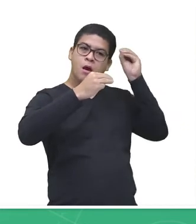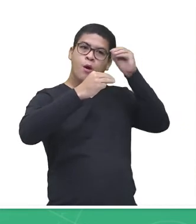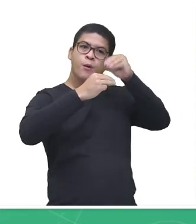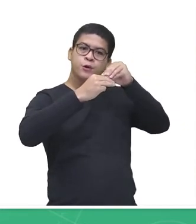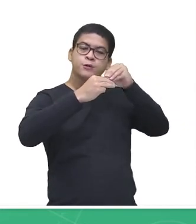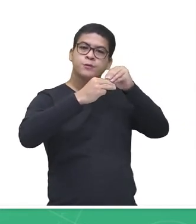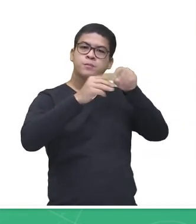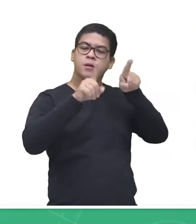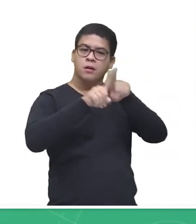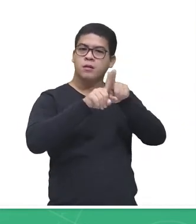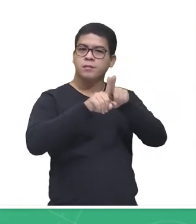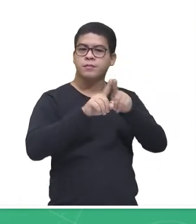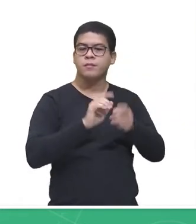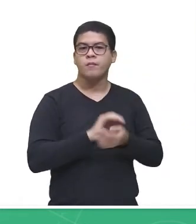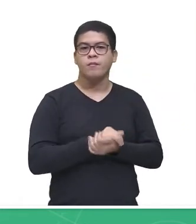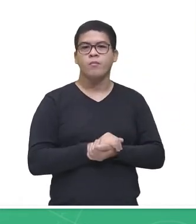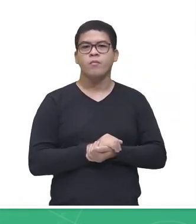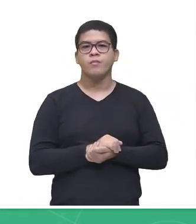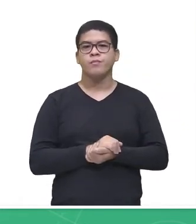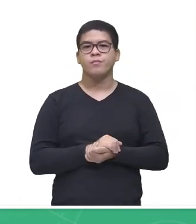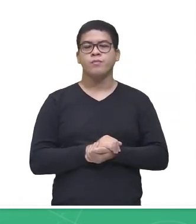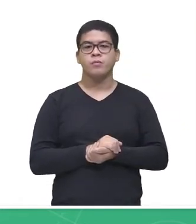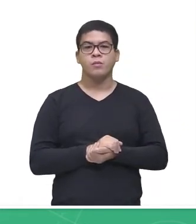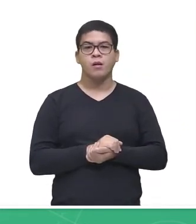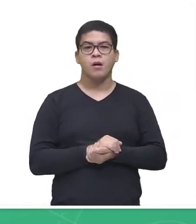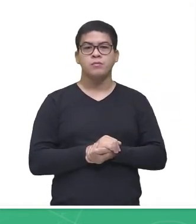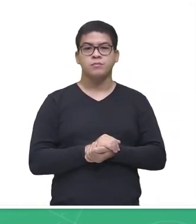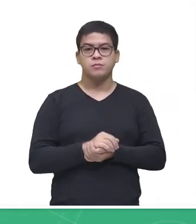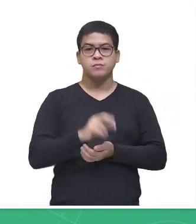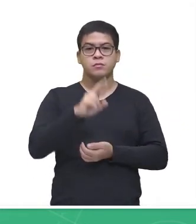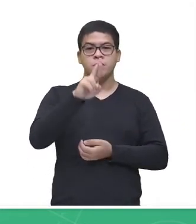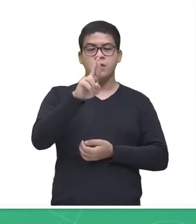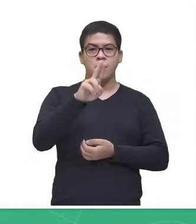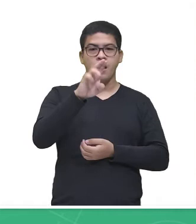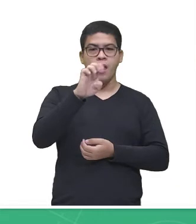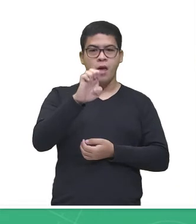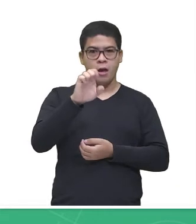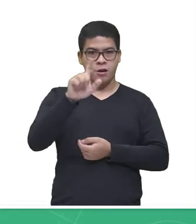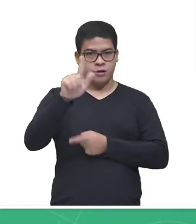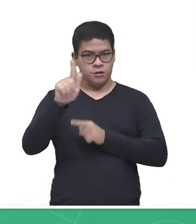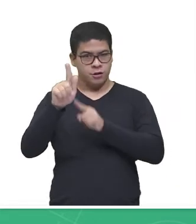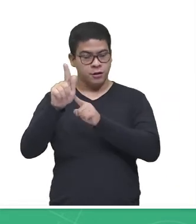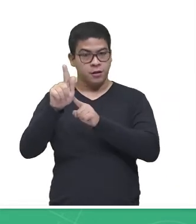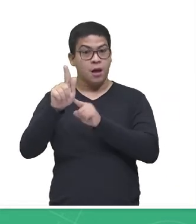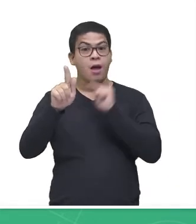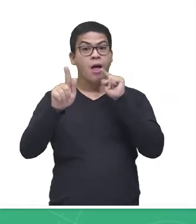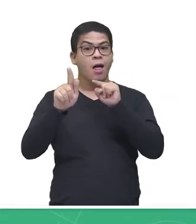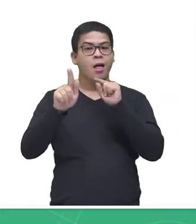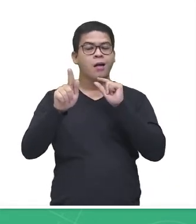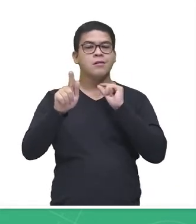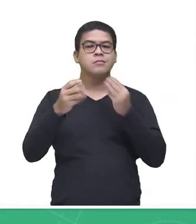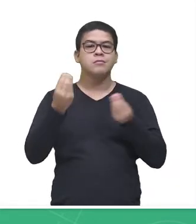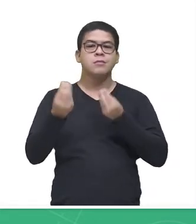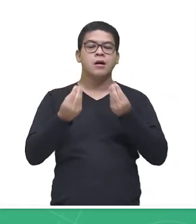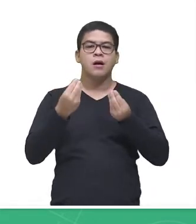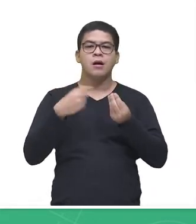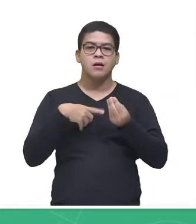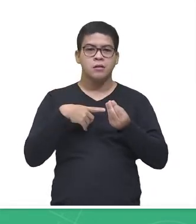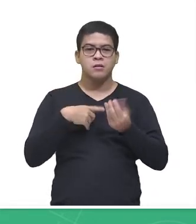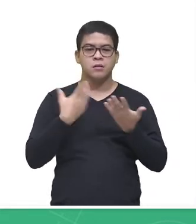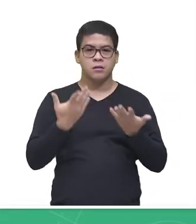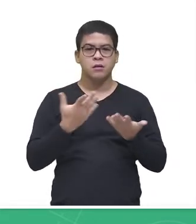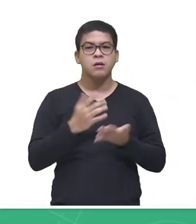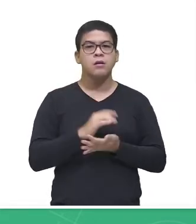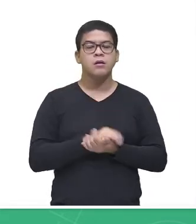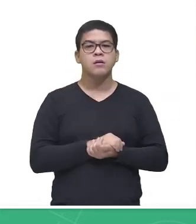ver aqui o retículo endoplasmático granuloso ou rugoso, pode ser chamado assim também, tá? Então, ele é chamado assim, como eu falei